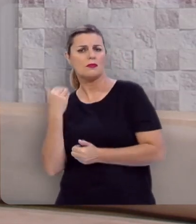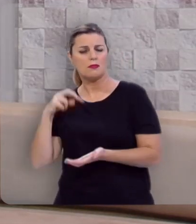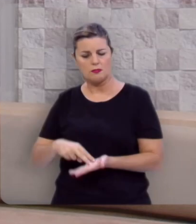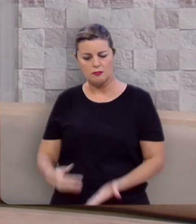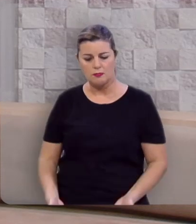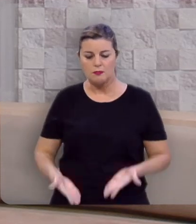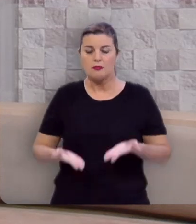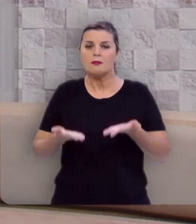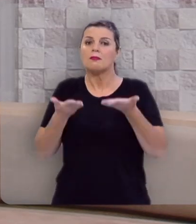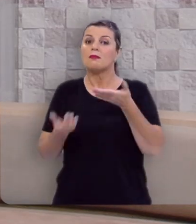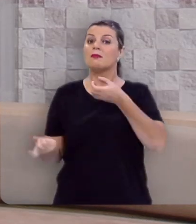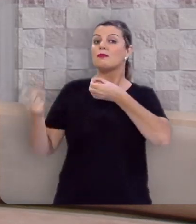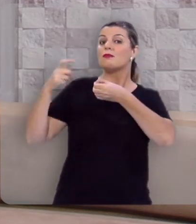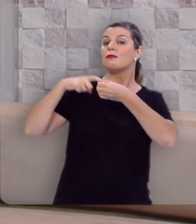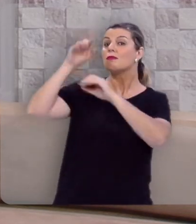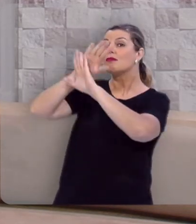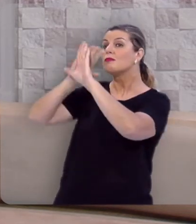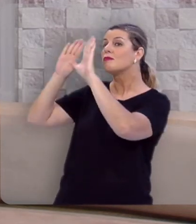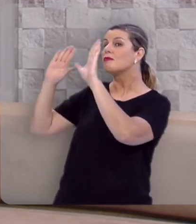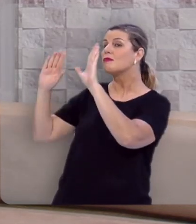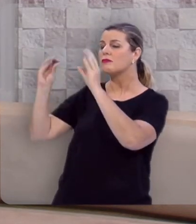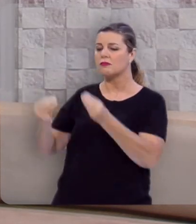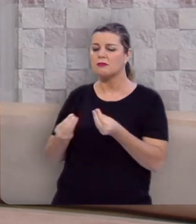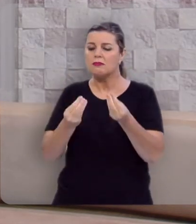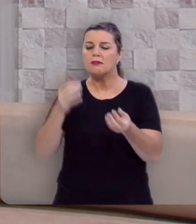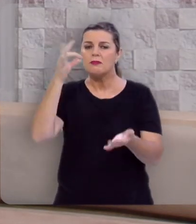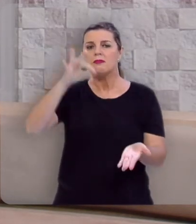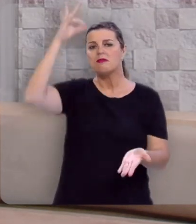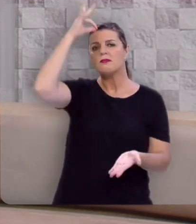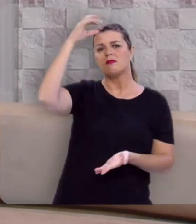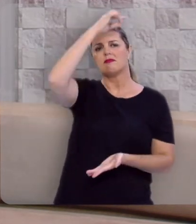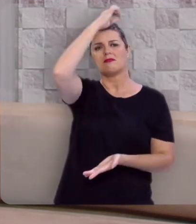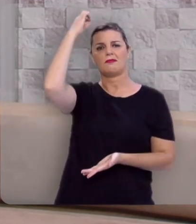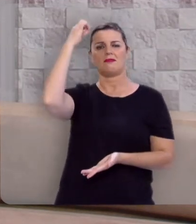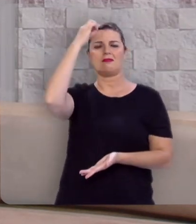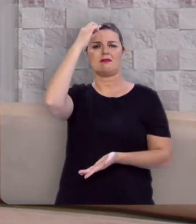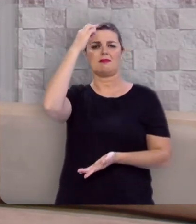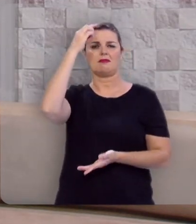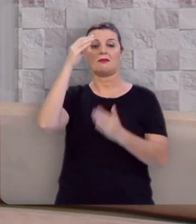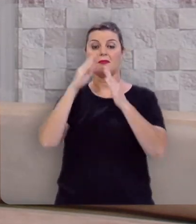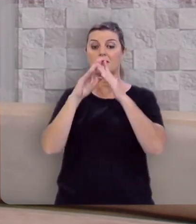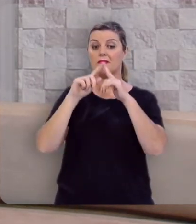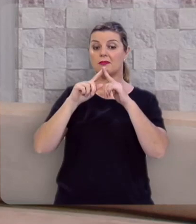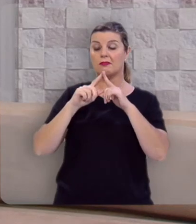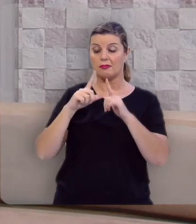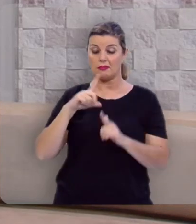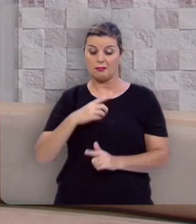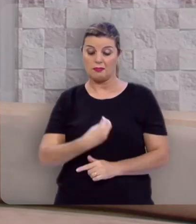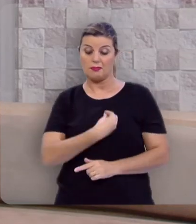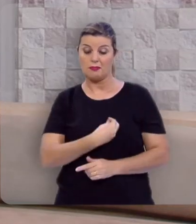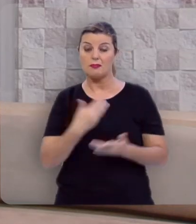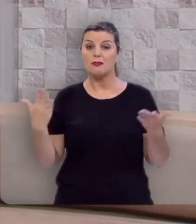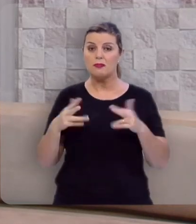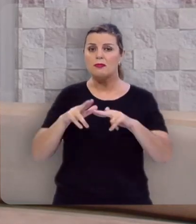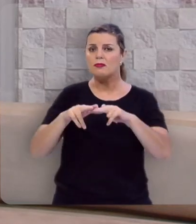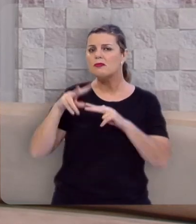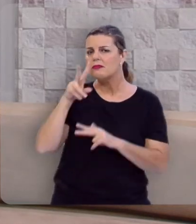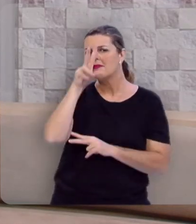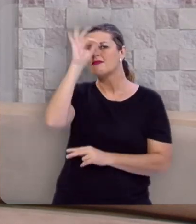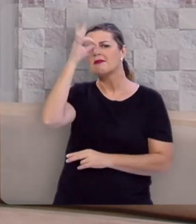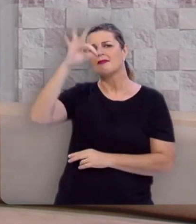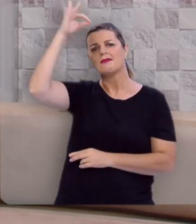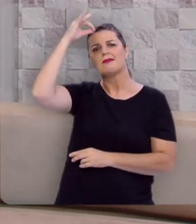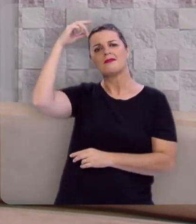morreu, ressuscitou, voltou aos céus, derramou o Espírito Santo. E a igreja marcha na força do Espírito